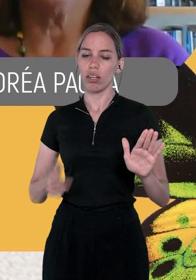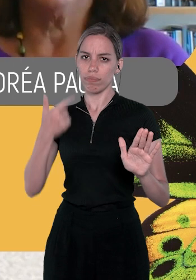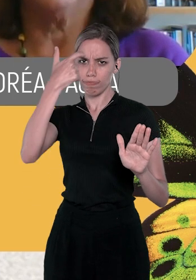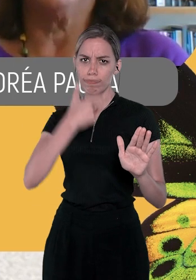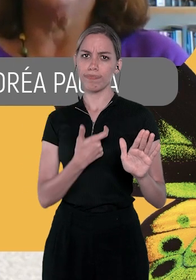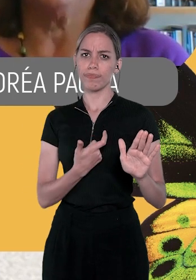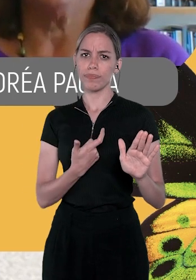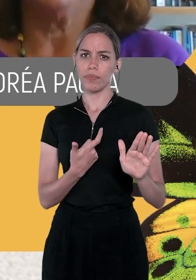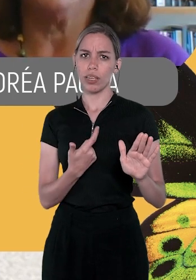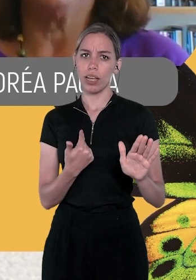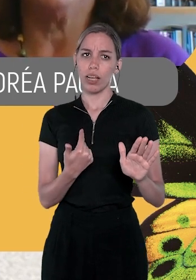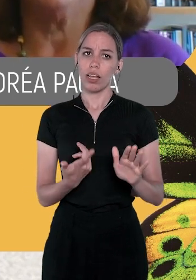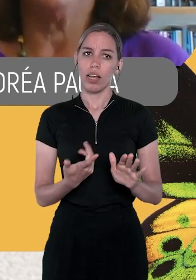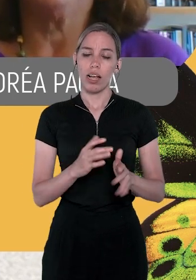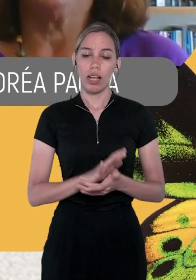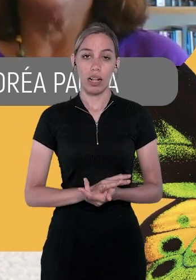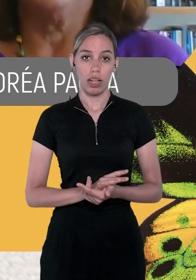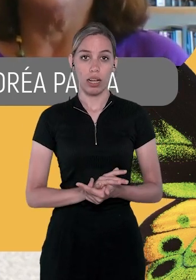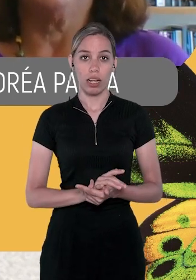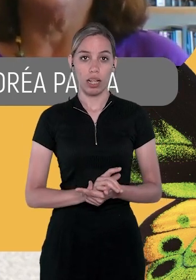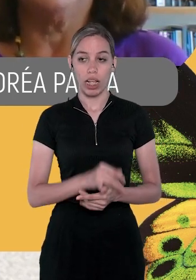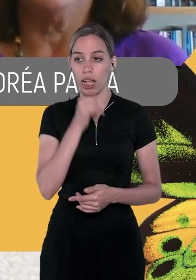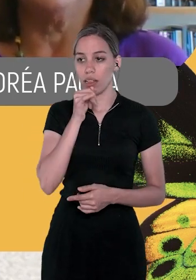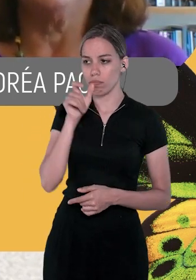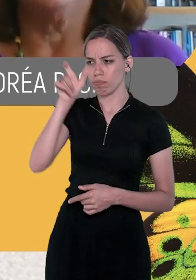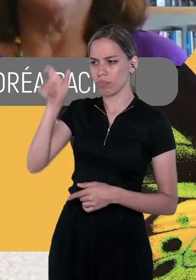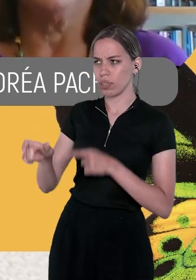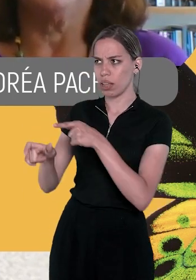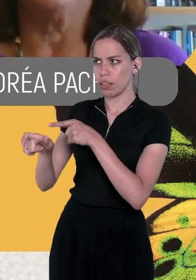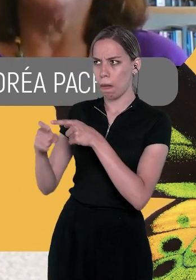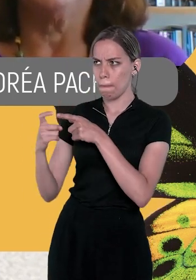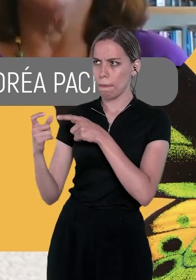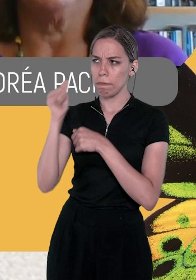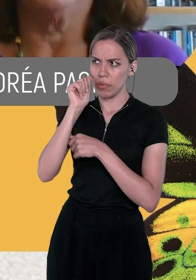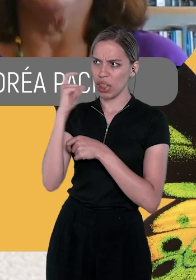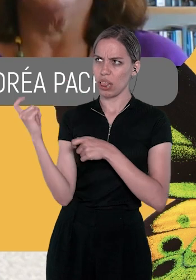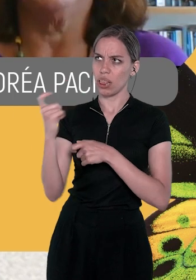tendência a dizer, bom, e tem os outros, né? A menina mais alta, o menino mais